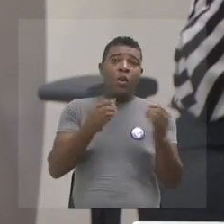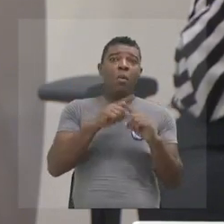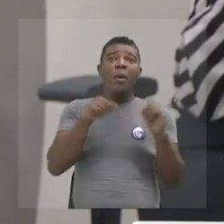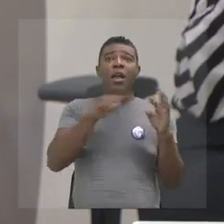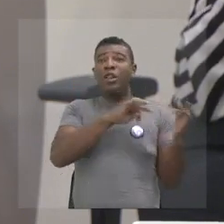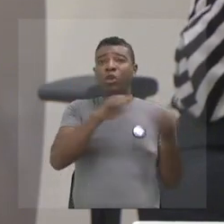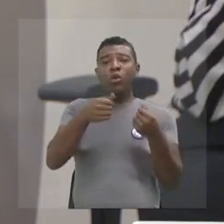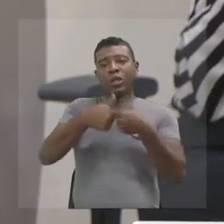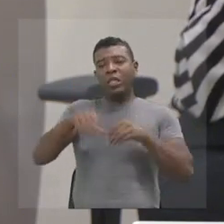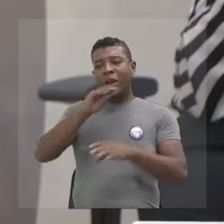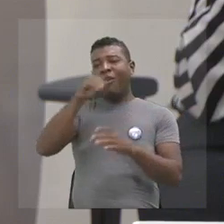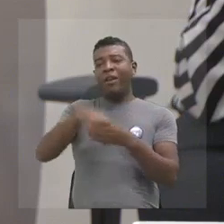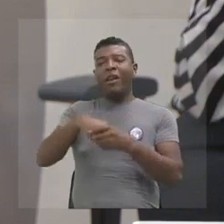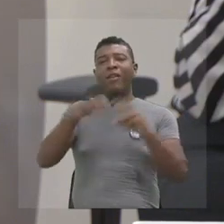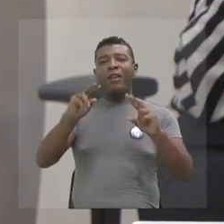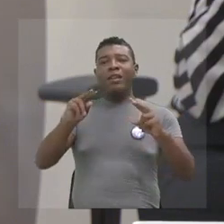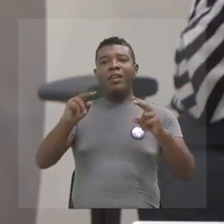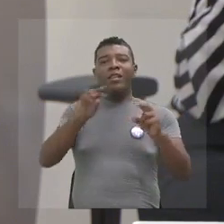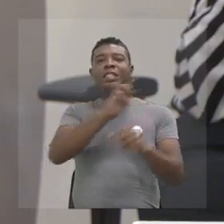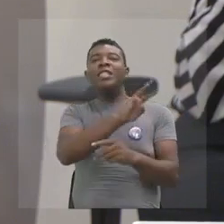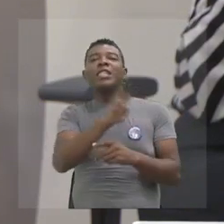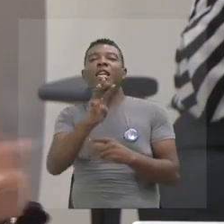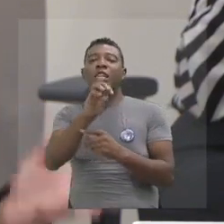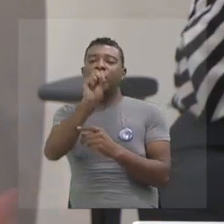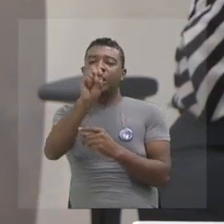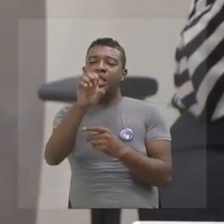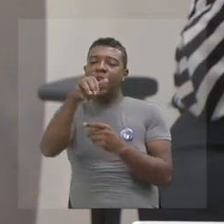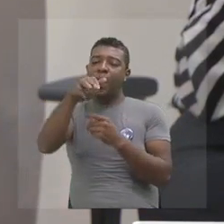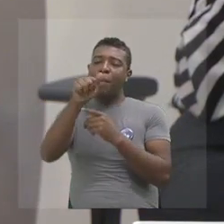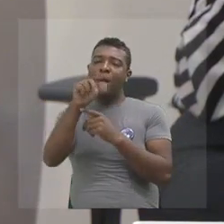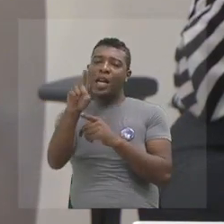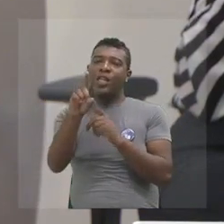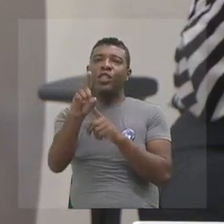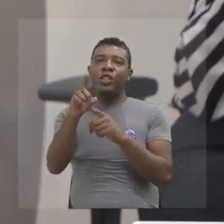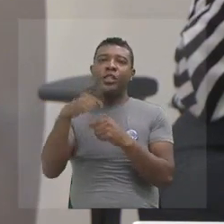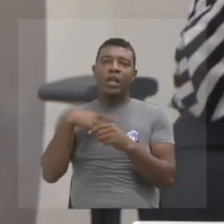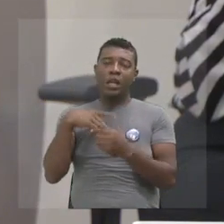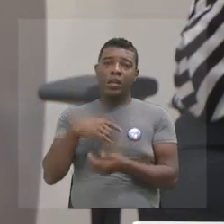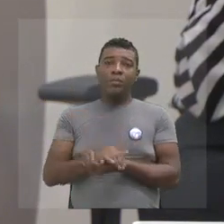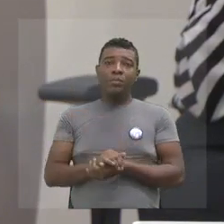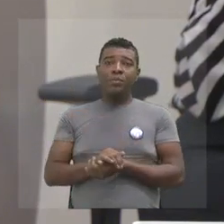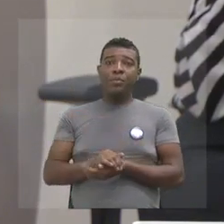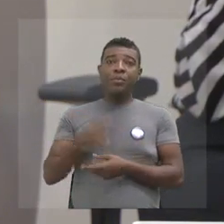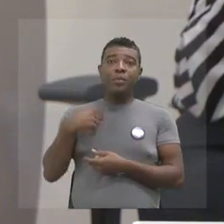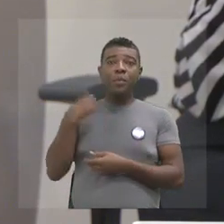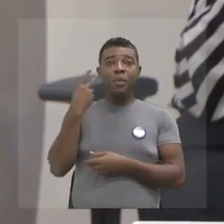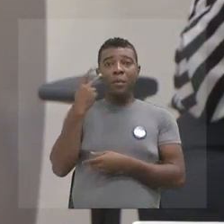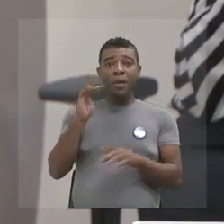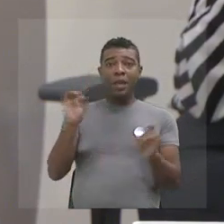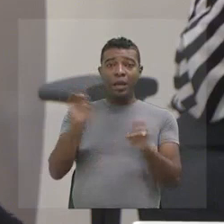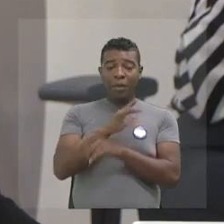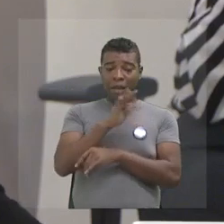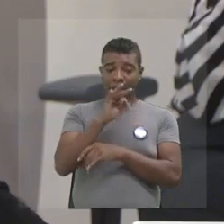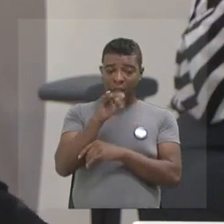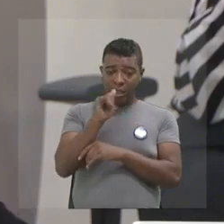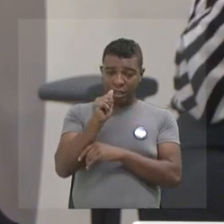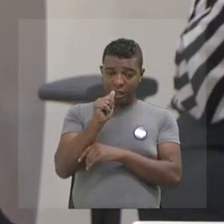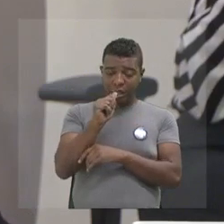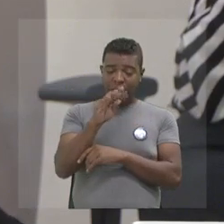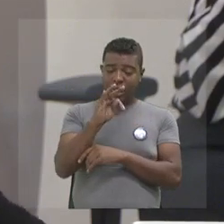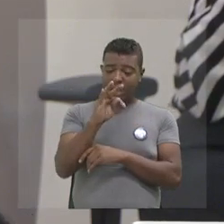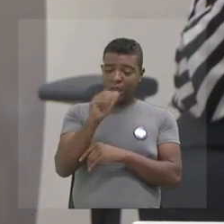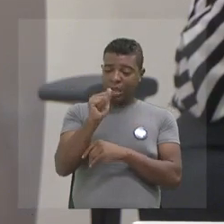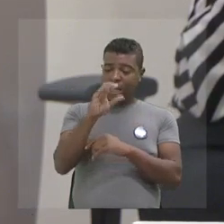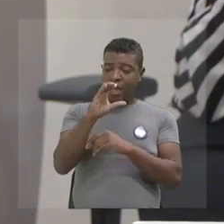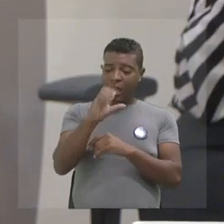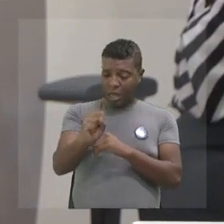semad é os aditivos e A Gente Tem trabalhado aí concluindo a minha fala em relação ataques que ele seja realmente utilizado na